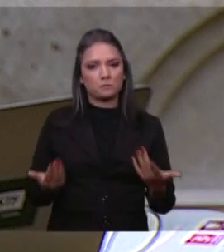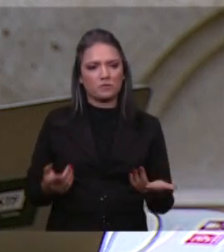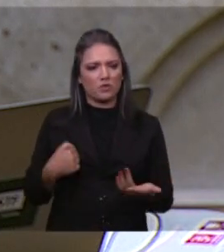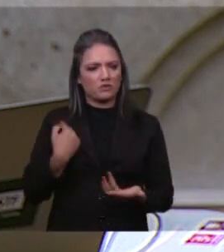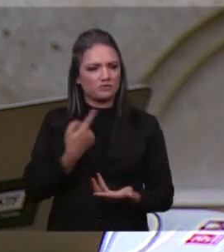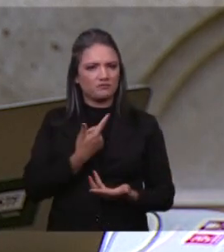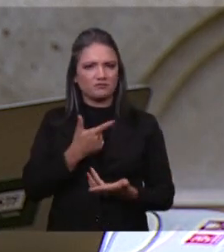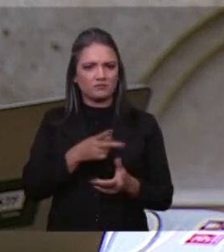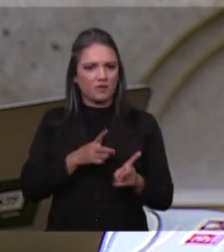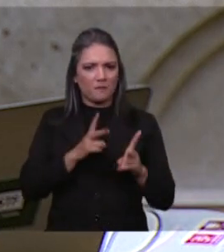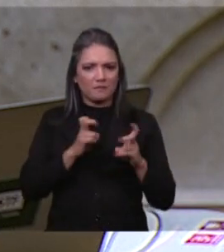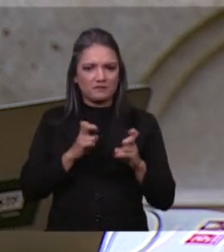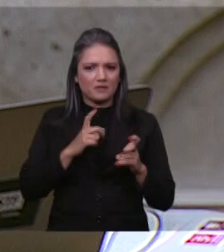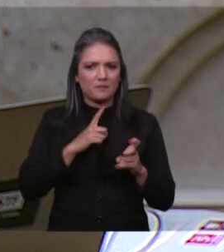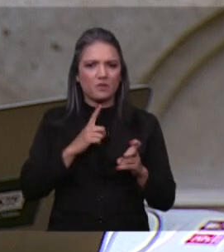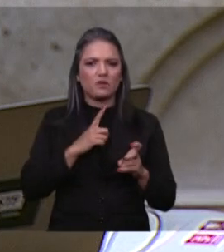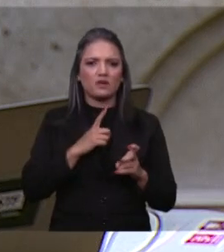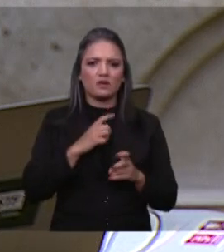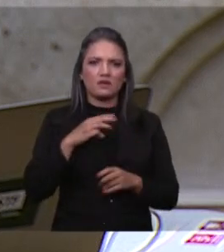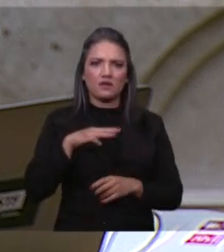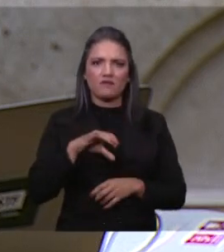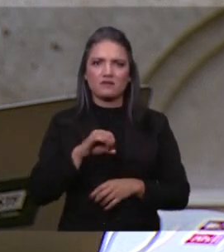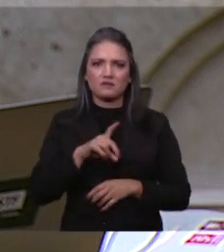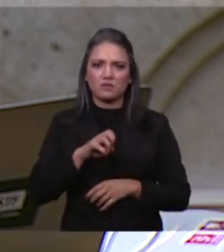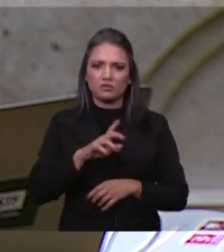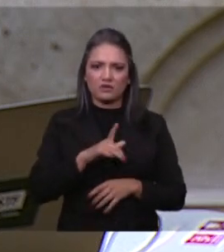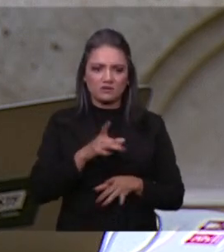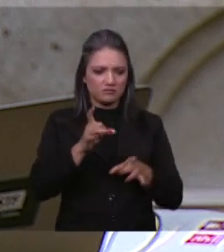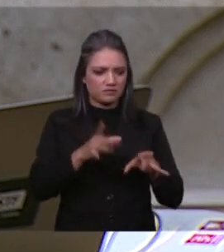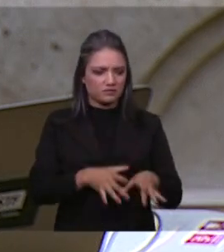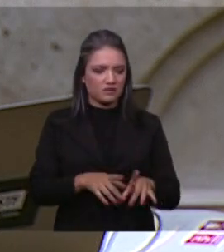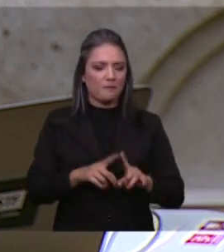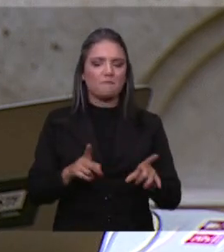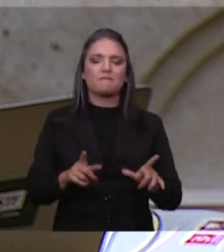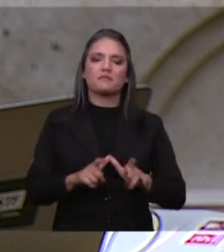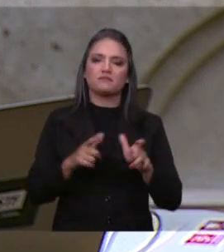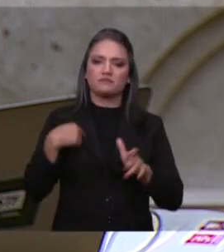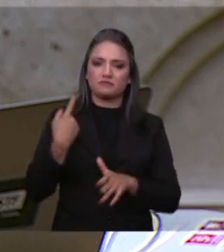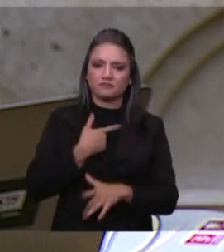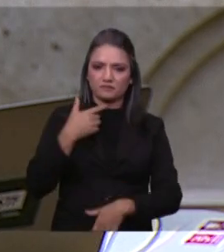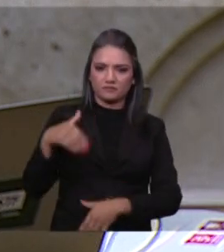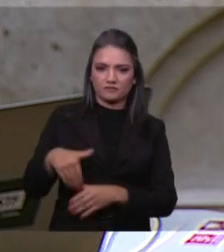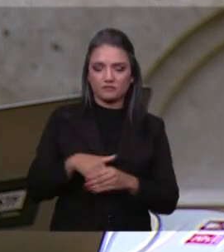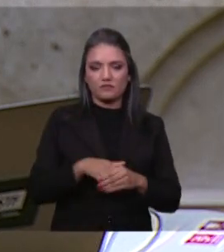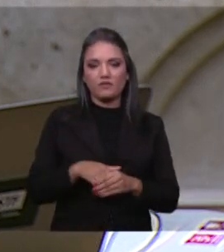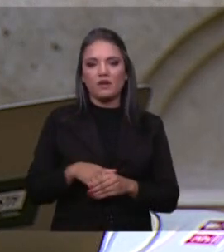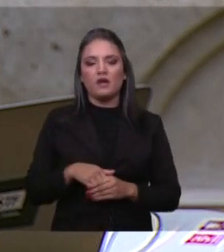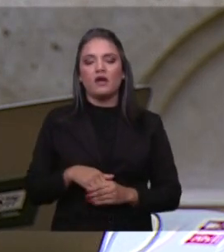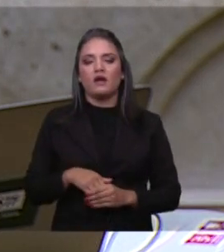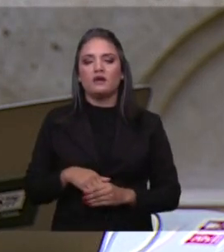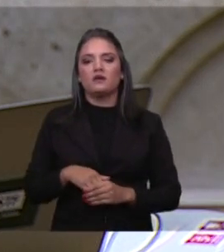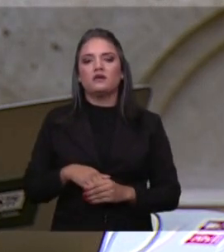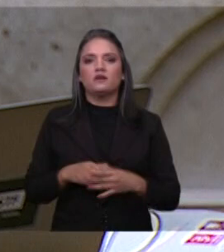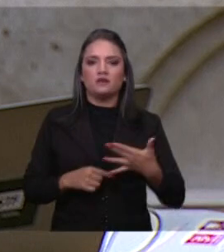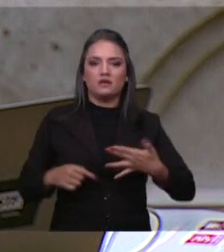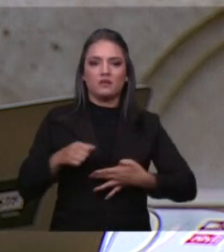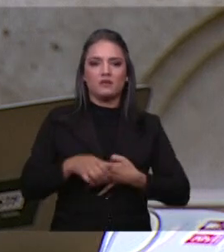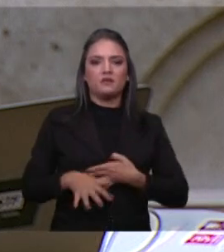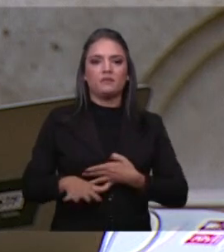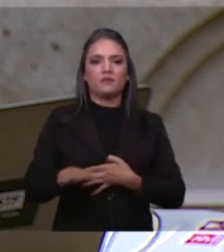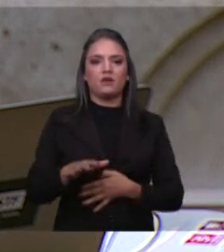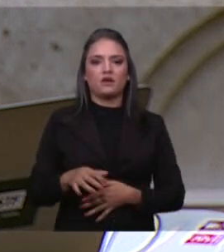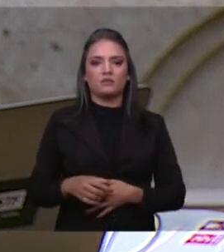conta, muitos de nós votamos pela modulação no recurso, na repercussão geral.